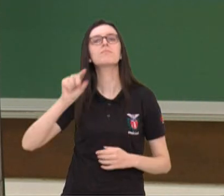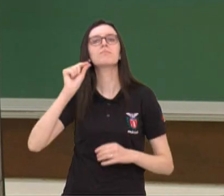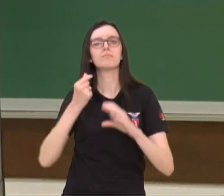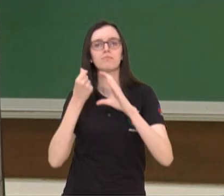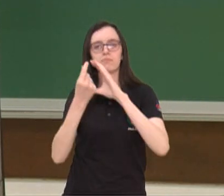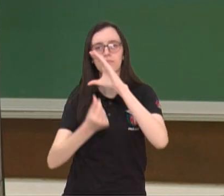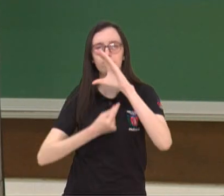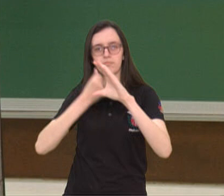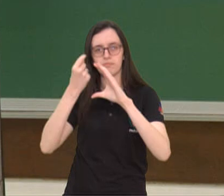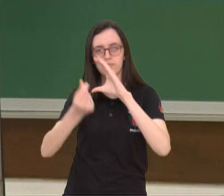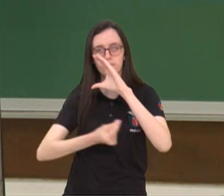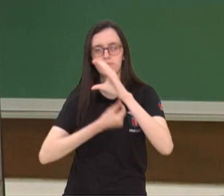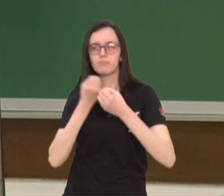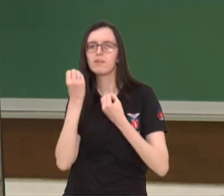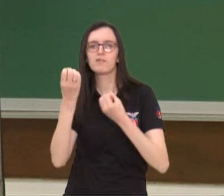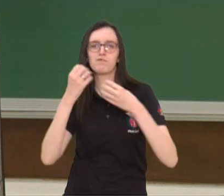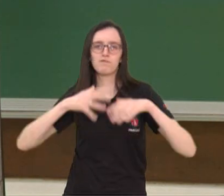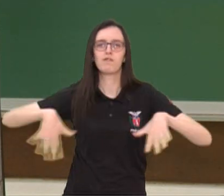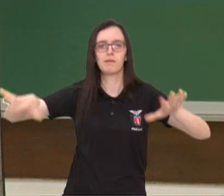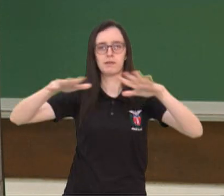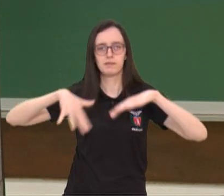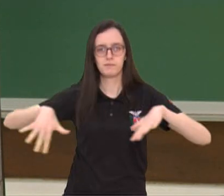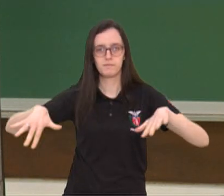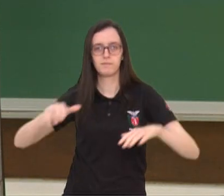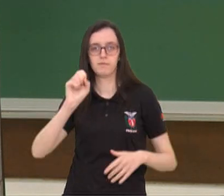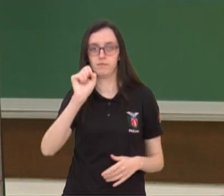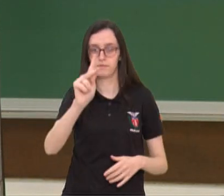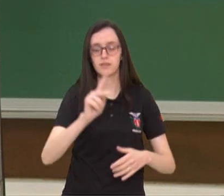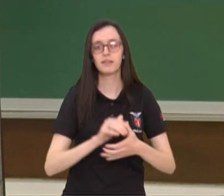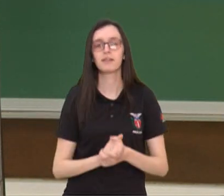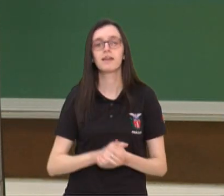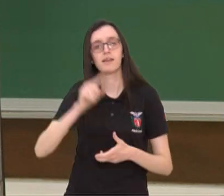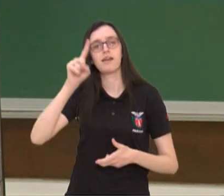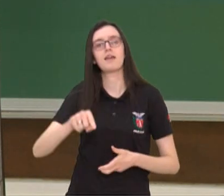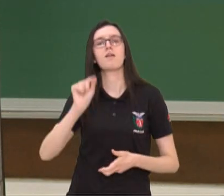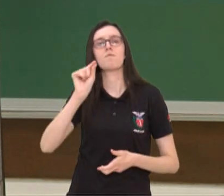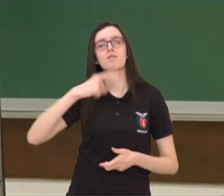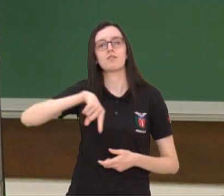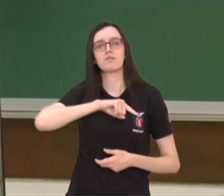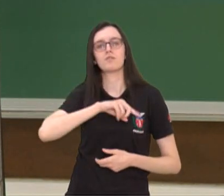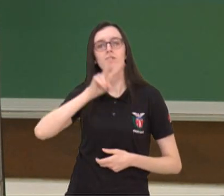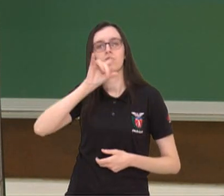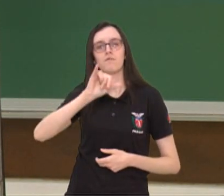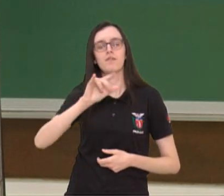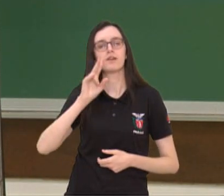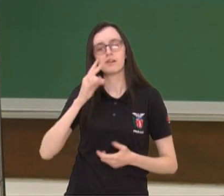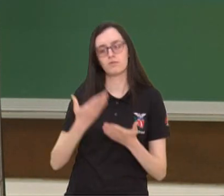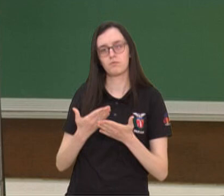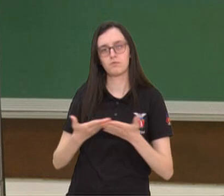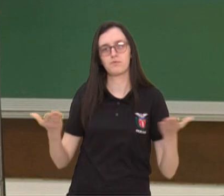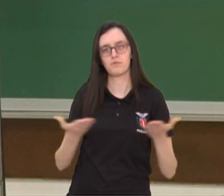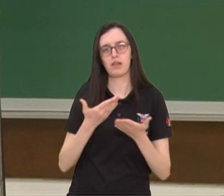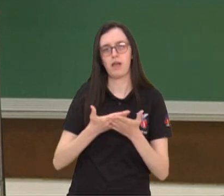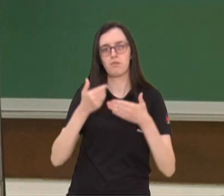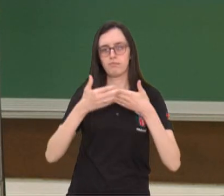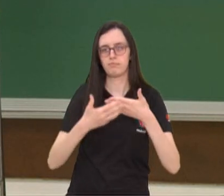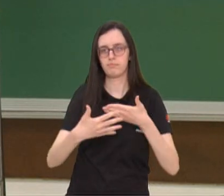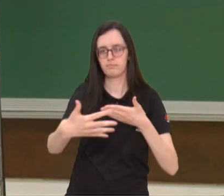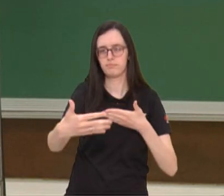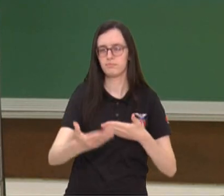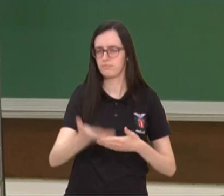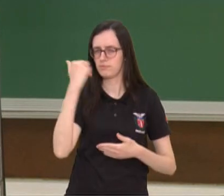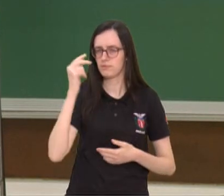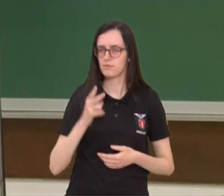capitalismo informacional, ok? Então, é o que nós vamos ver nesta aula de hoje.